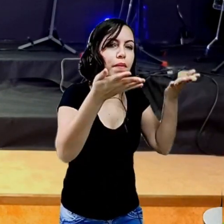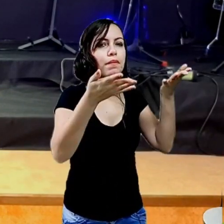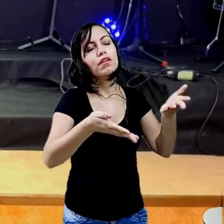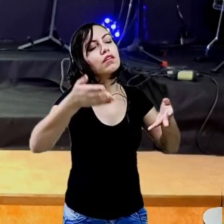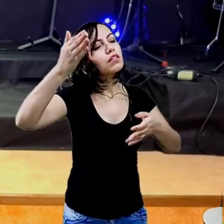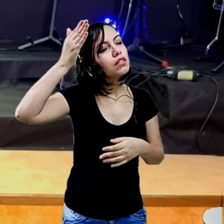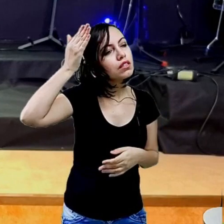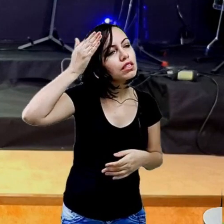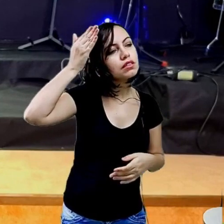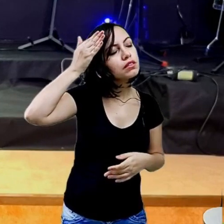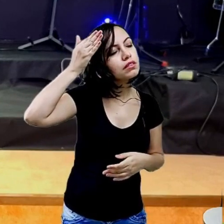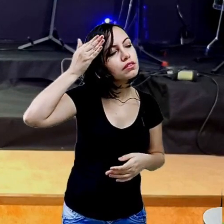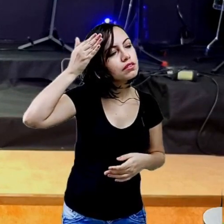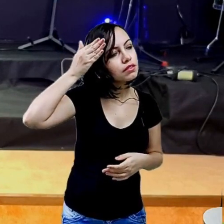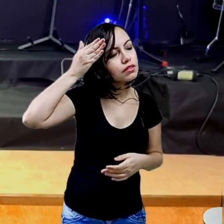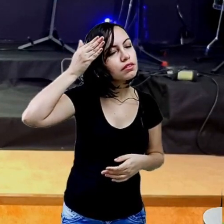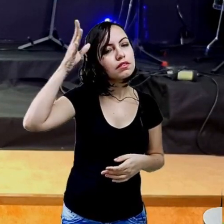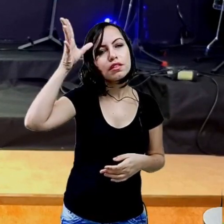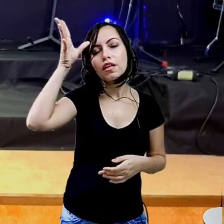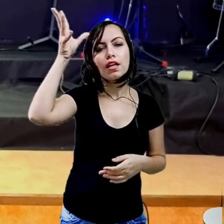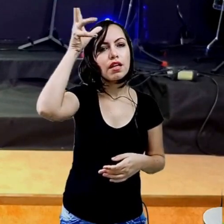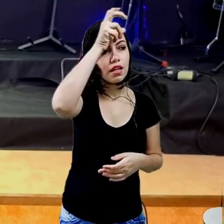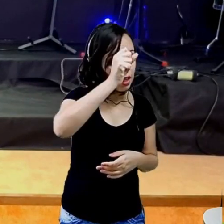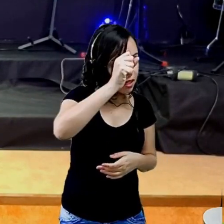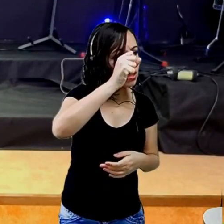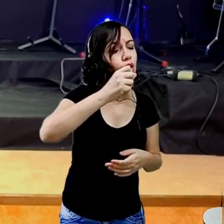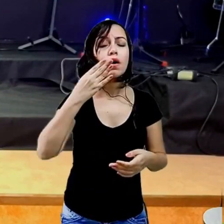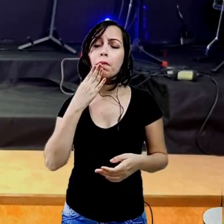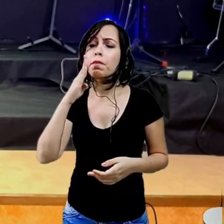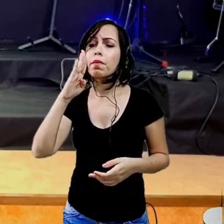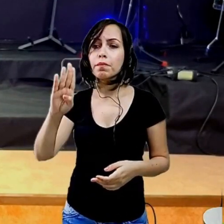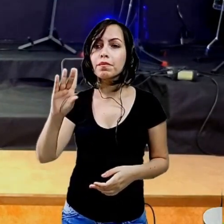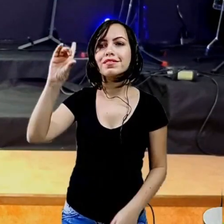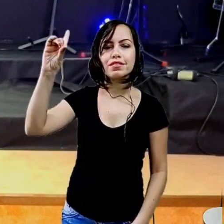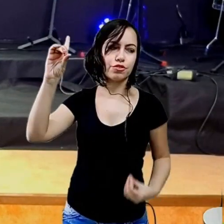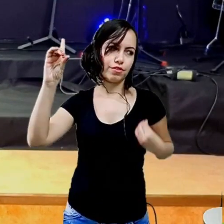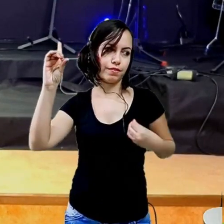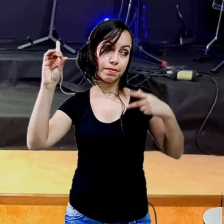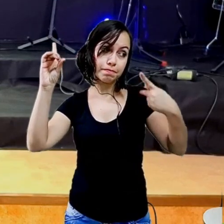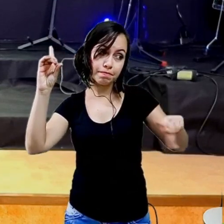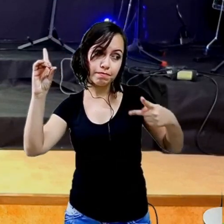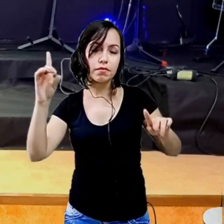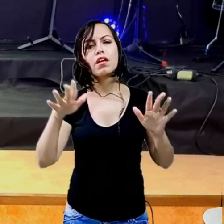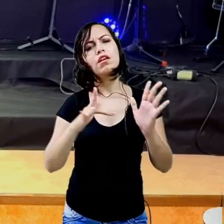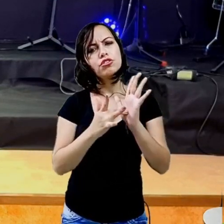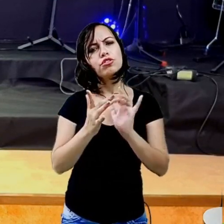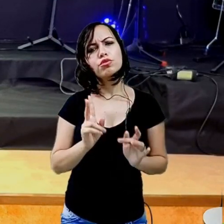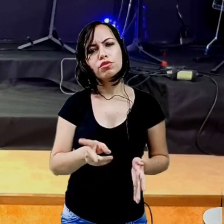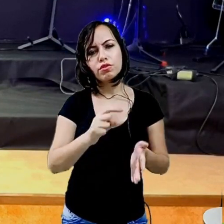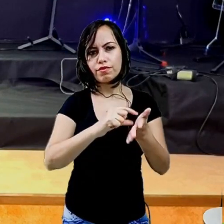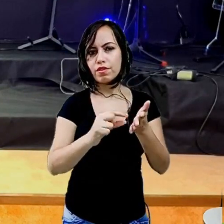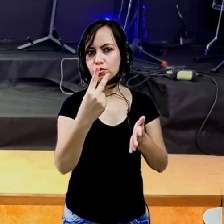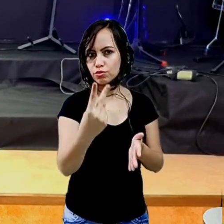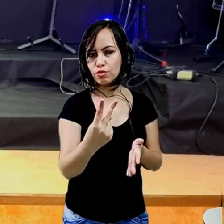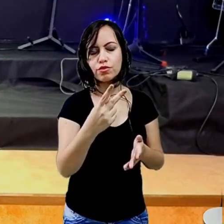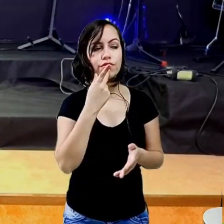e compreendam verdadeiramente a promessa de Deus na vida de vocês. E Jesus continua, no versículo 2 ele